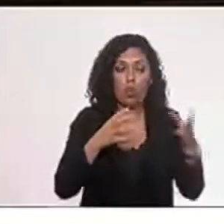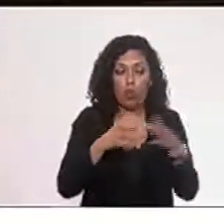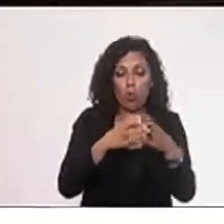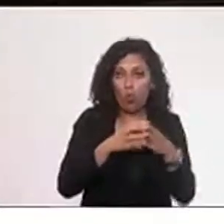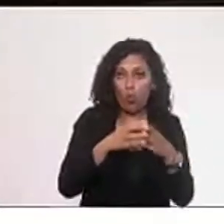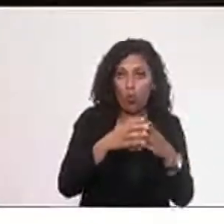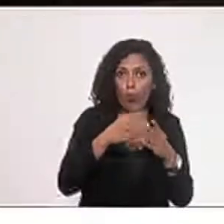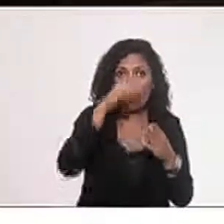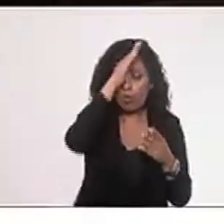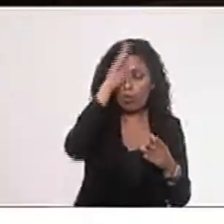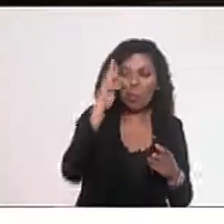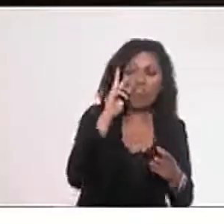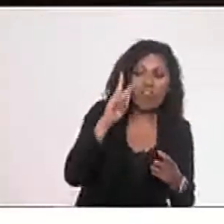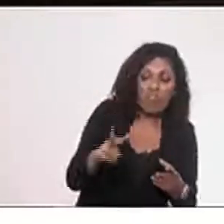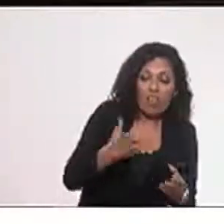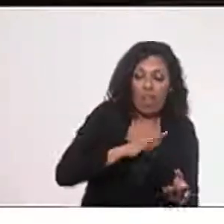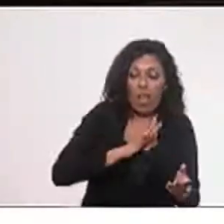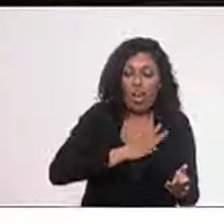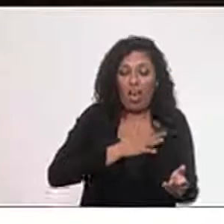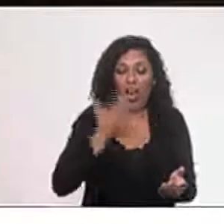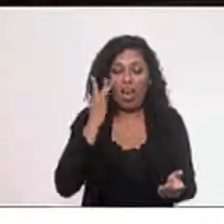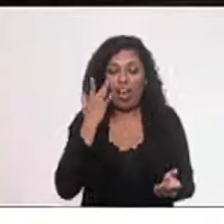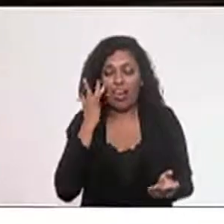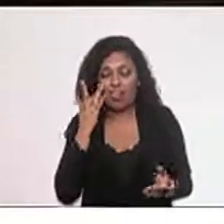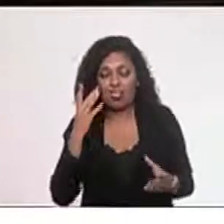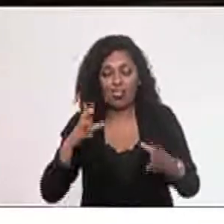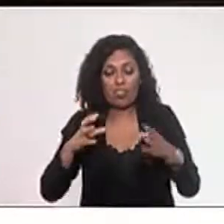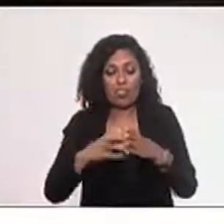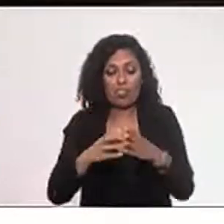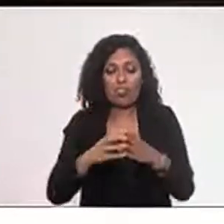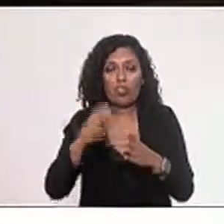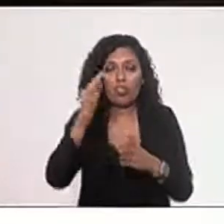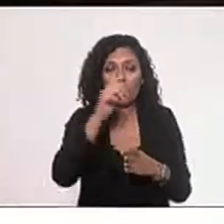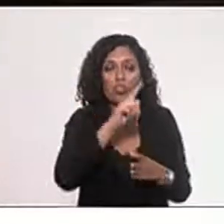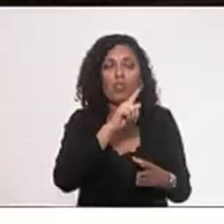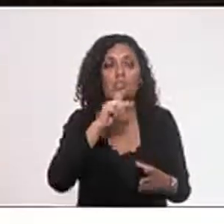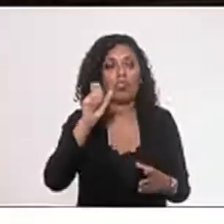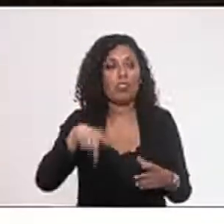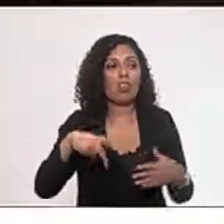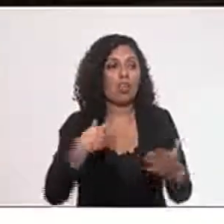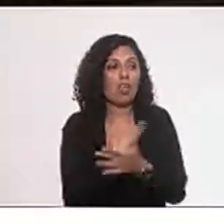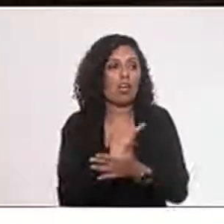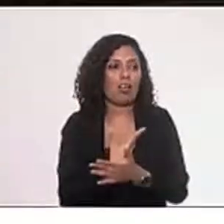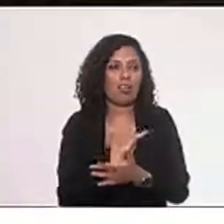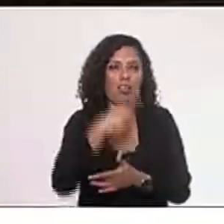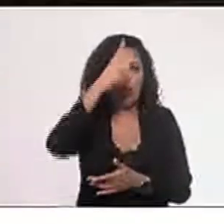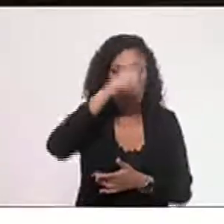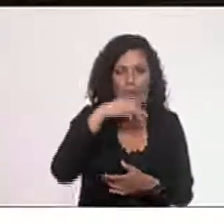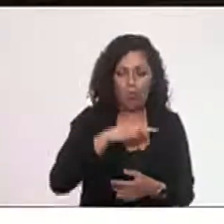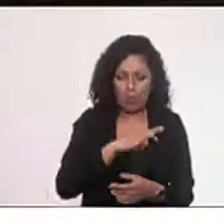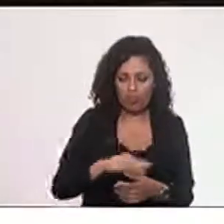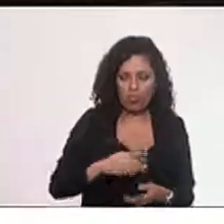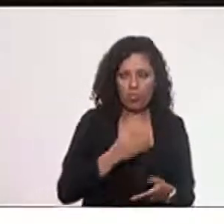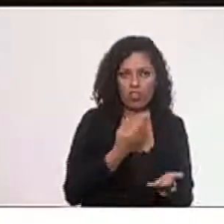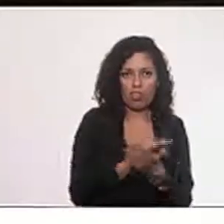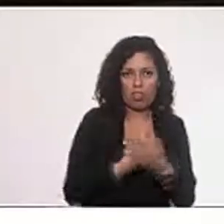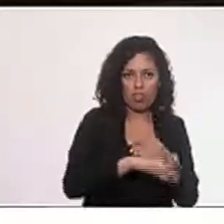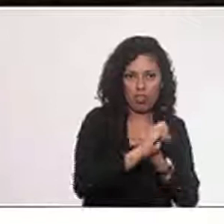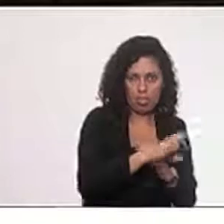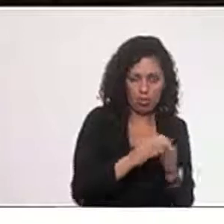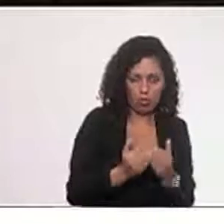é assim que o ministro abra arrancar algo quando anunciou os primeiros cortes que atingiu inicialmente